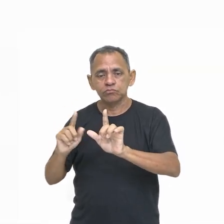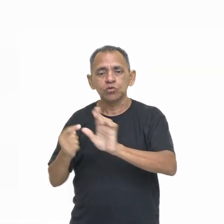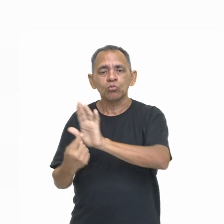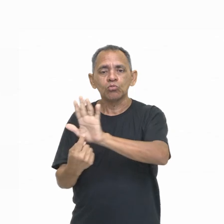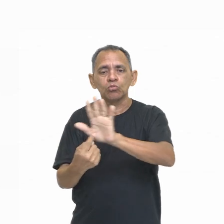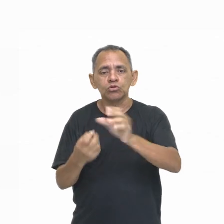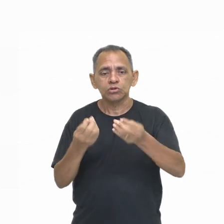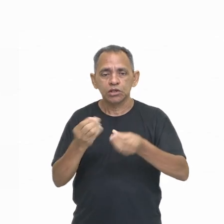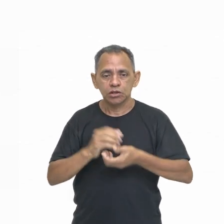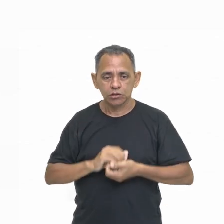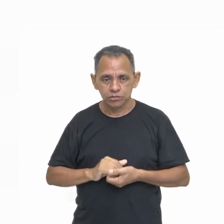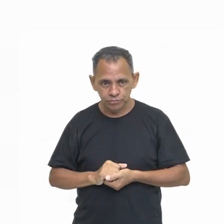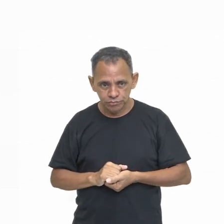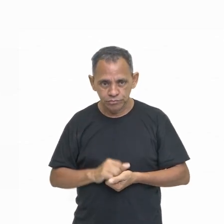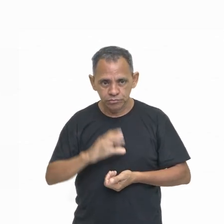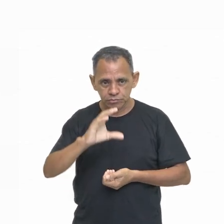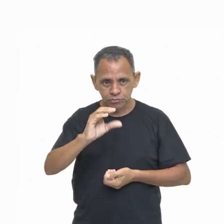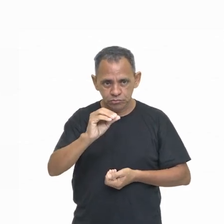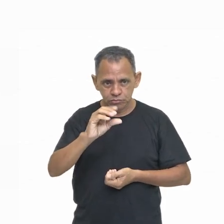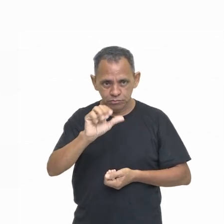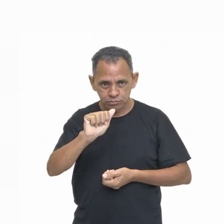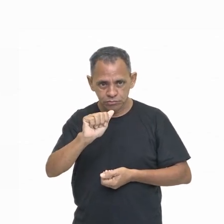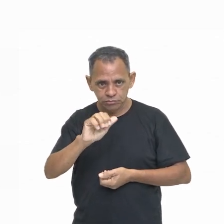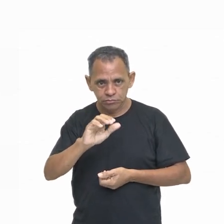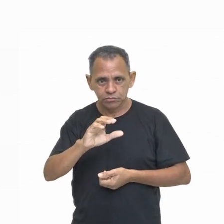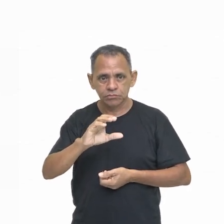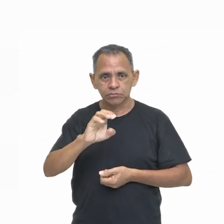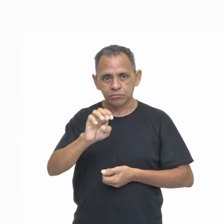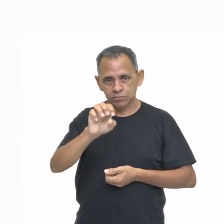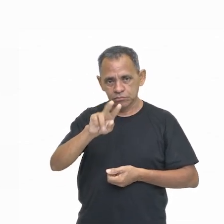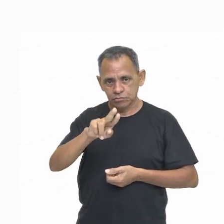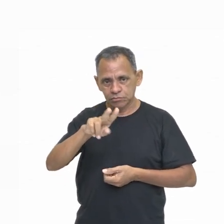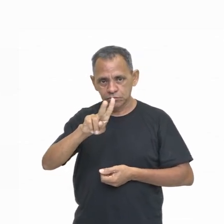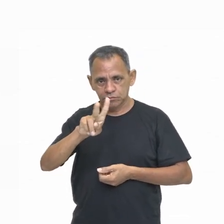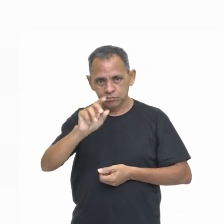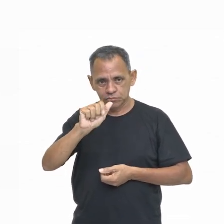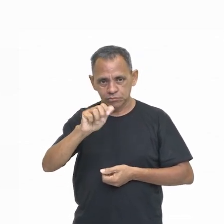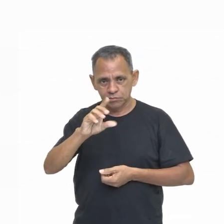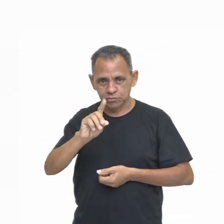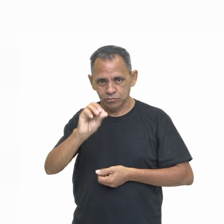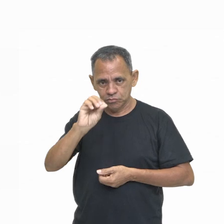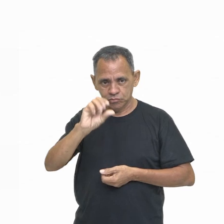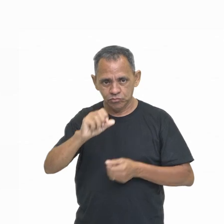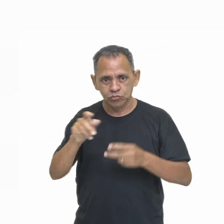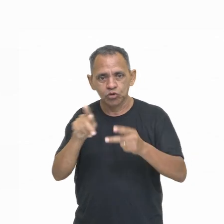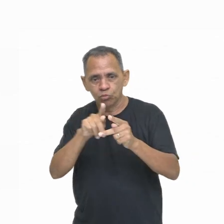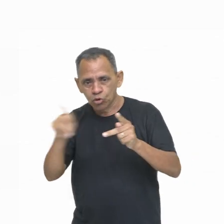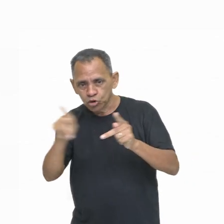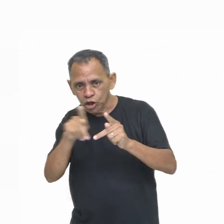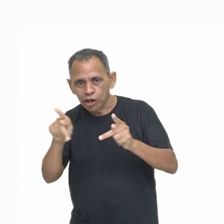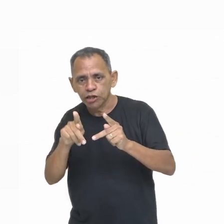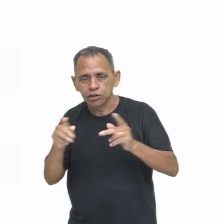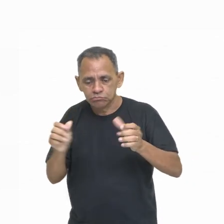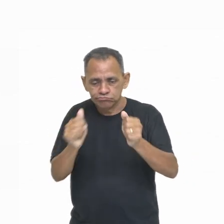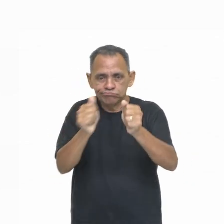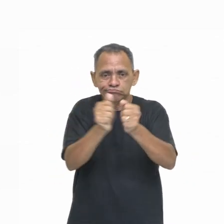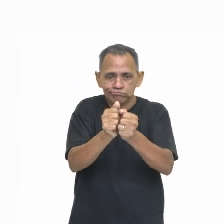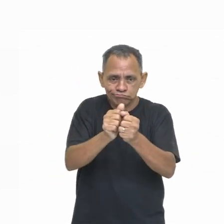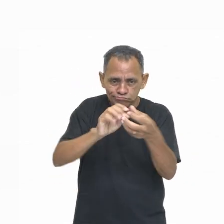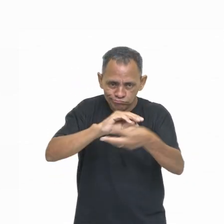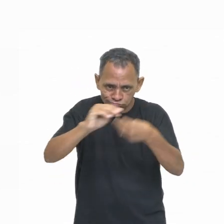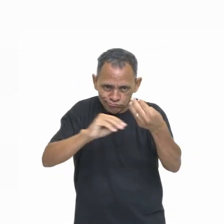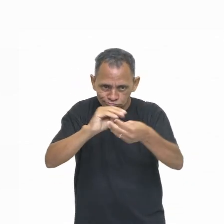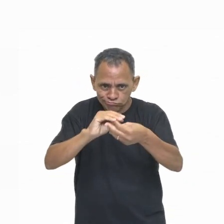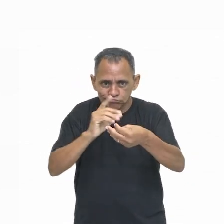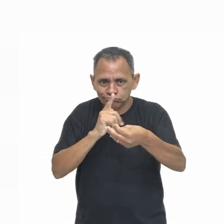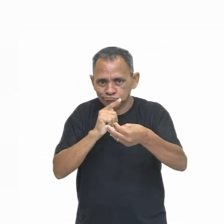eles podem ser definidos como proteínas aglomeradas e envoltas por moléculas de